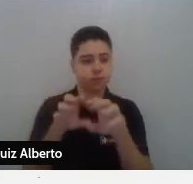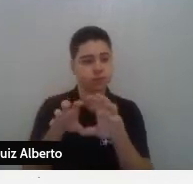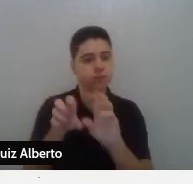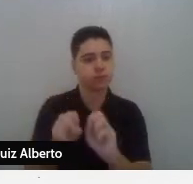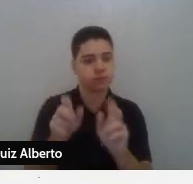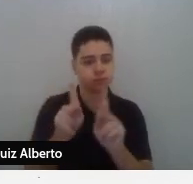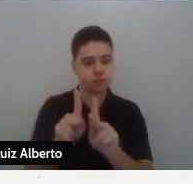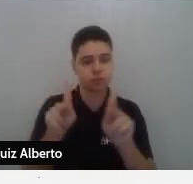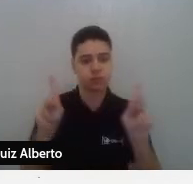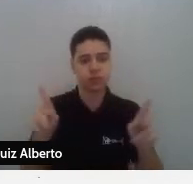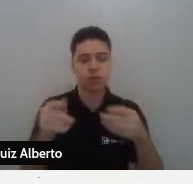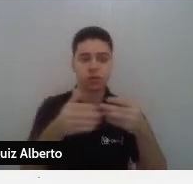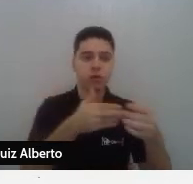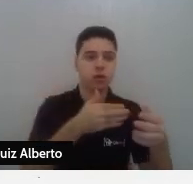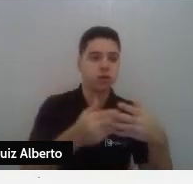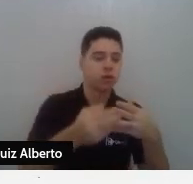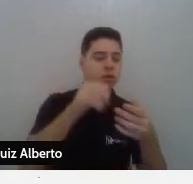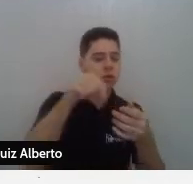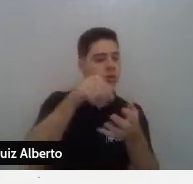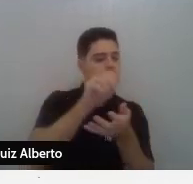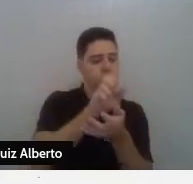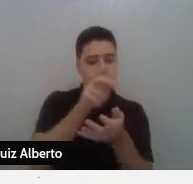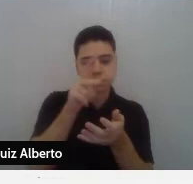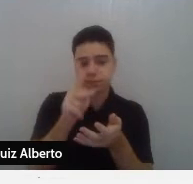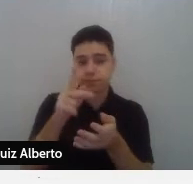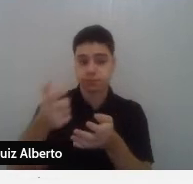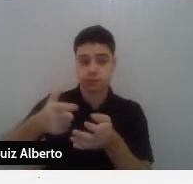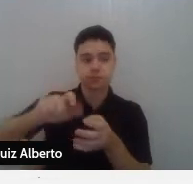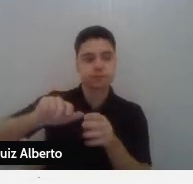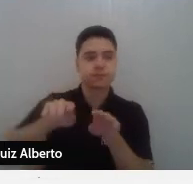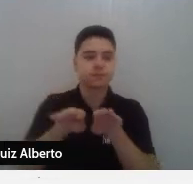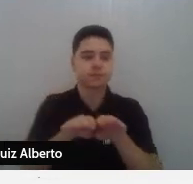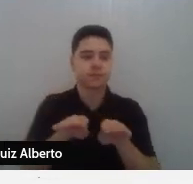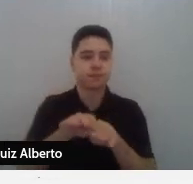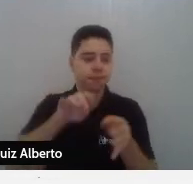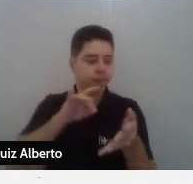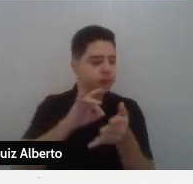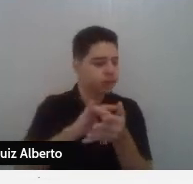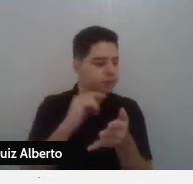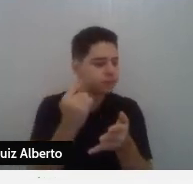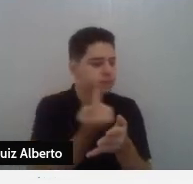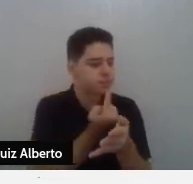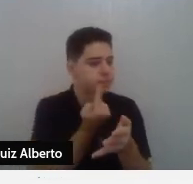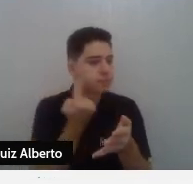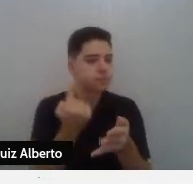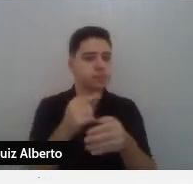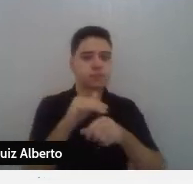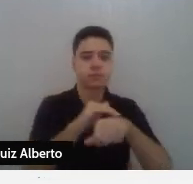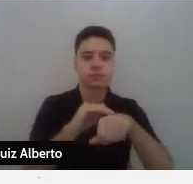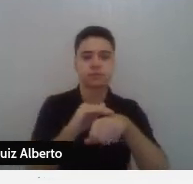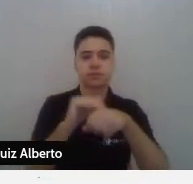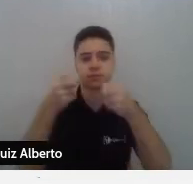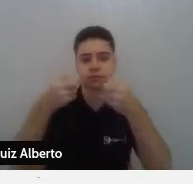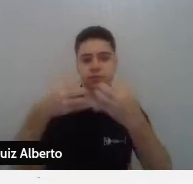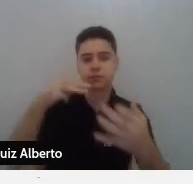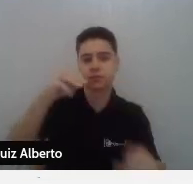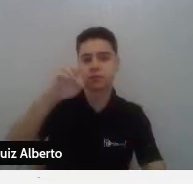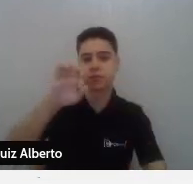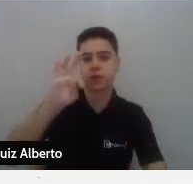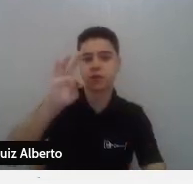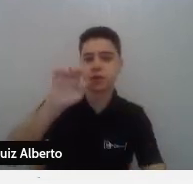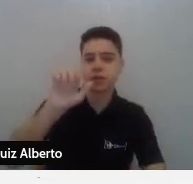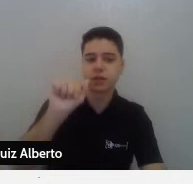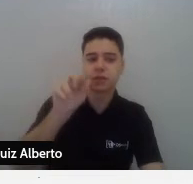episódio quanto no próximo episódio também, que a gente vai falar de metaverso,